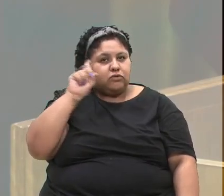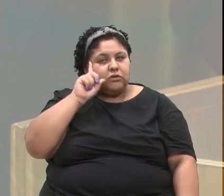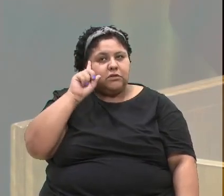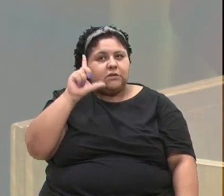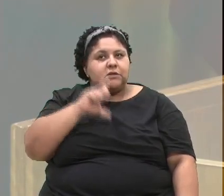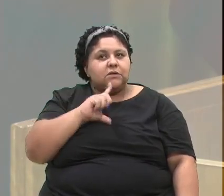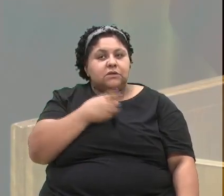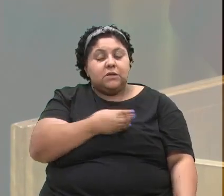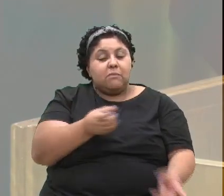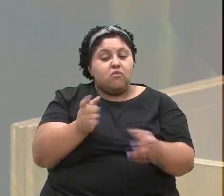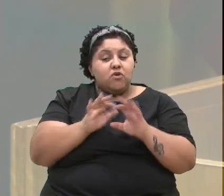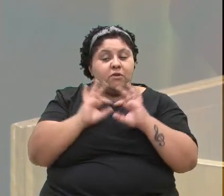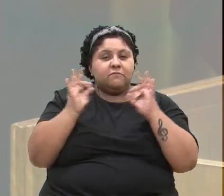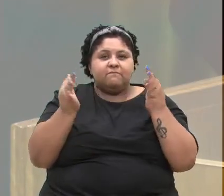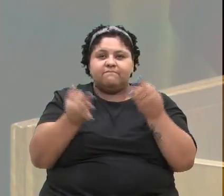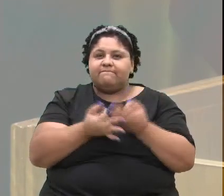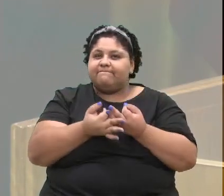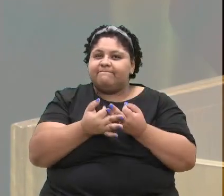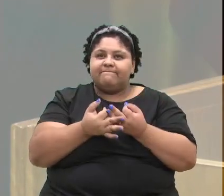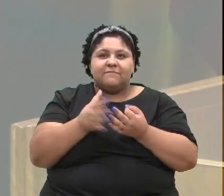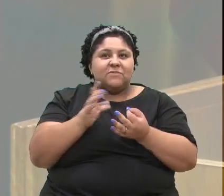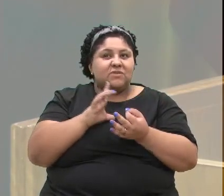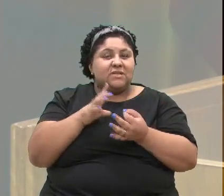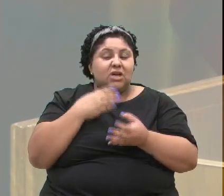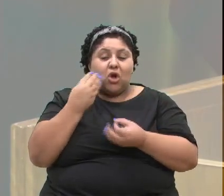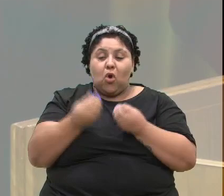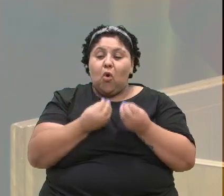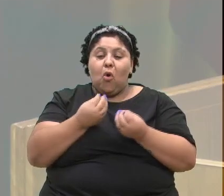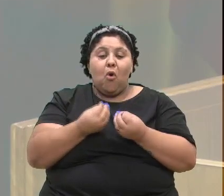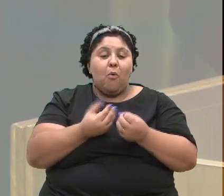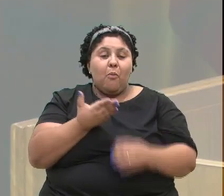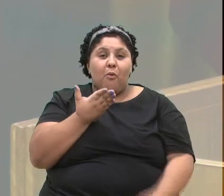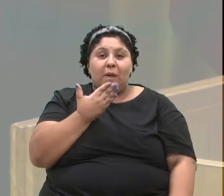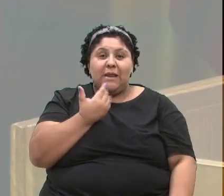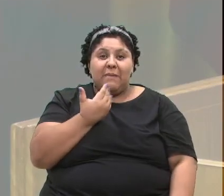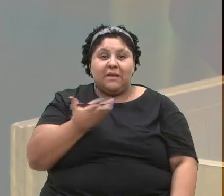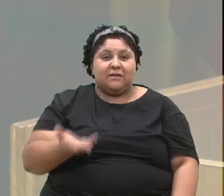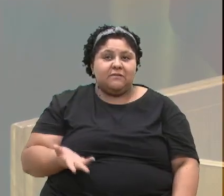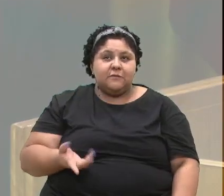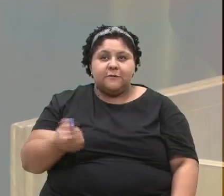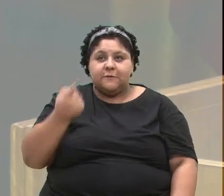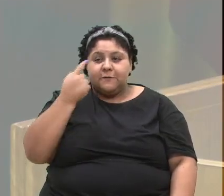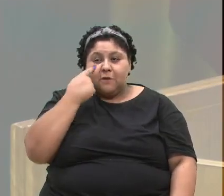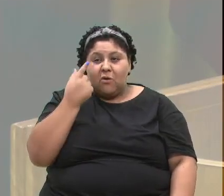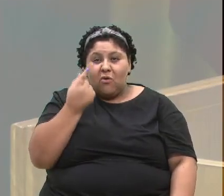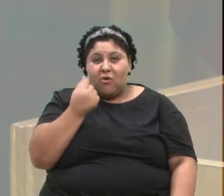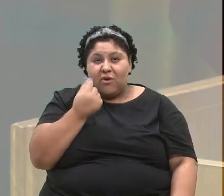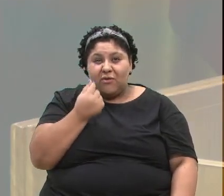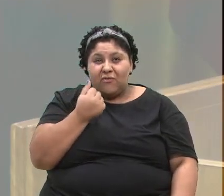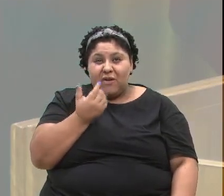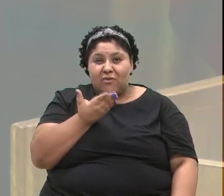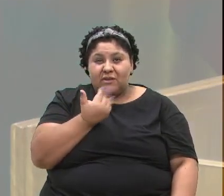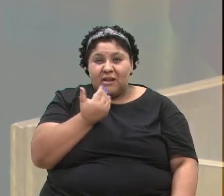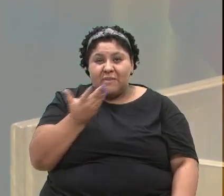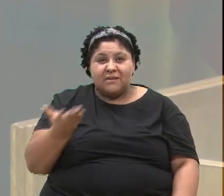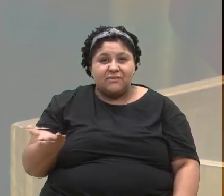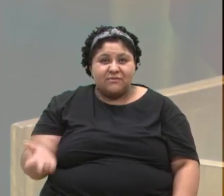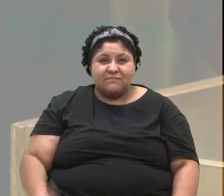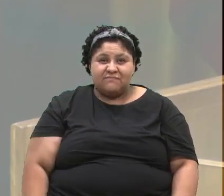ter muitas famílias que não vão ter condições de ter um alimento Olha o valor que vai ir a cesta